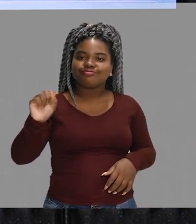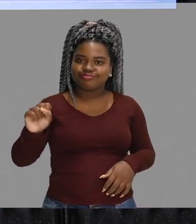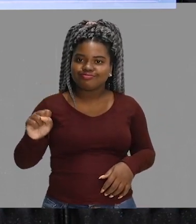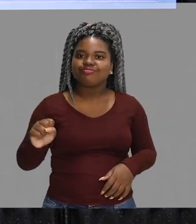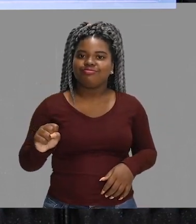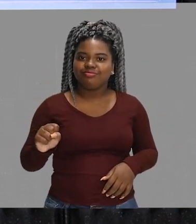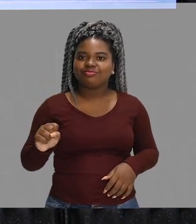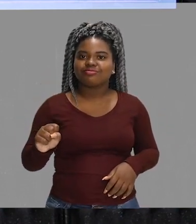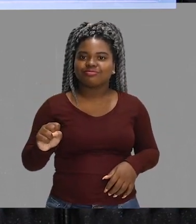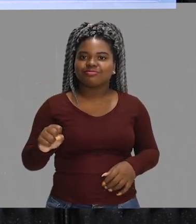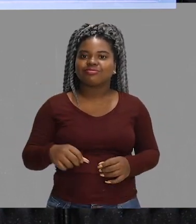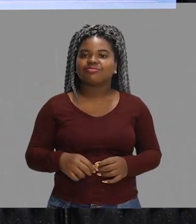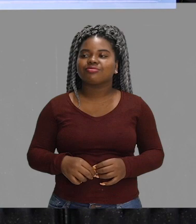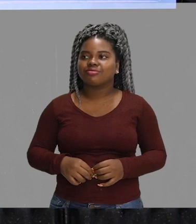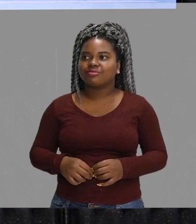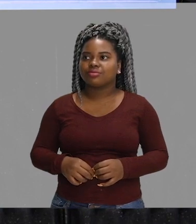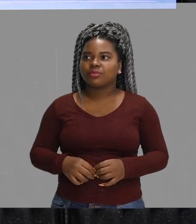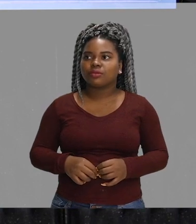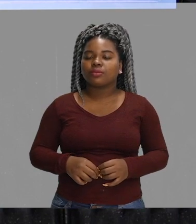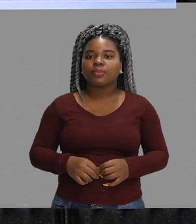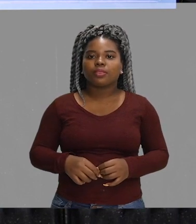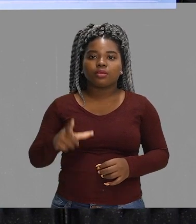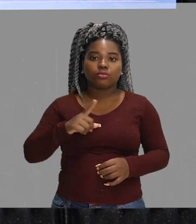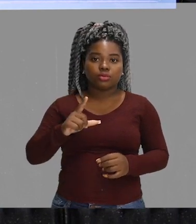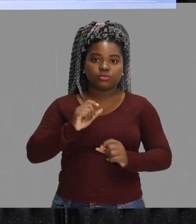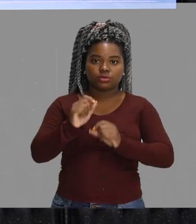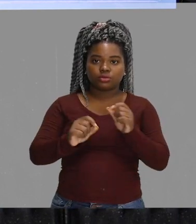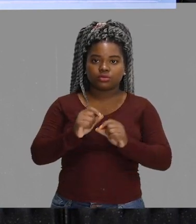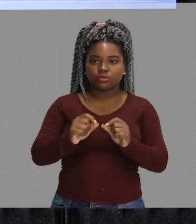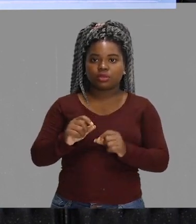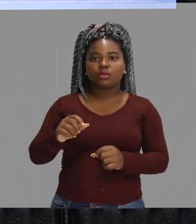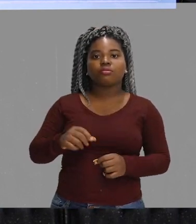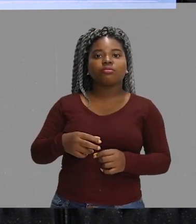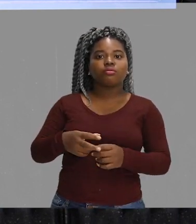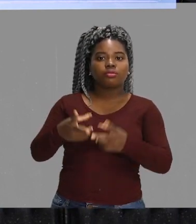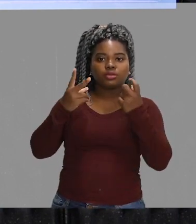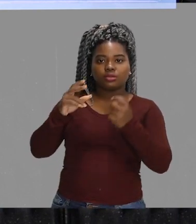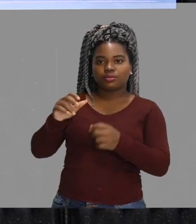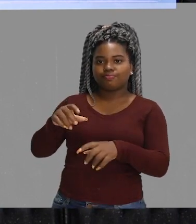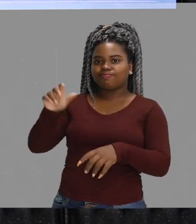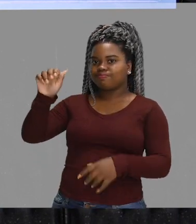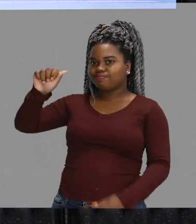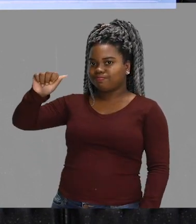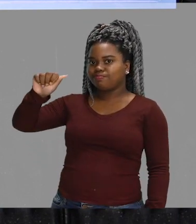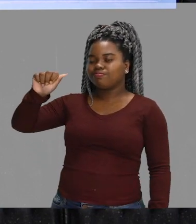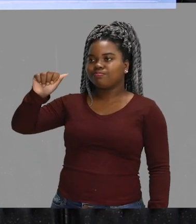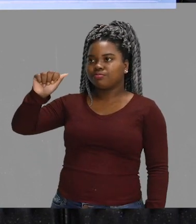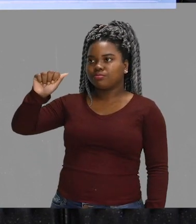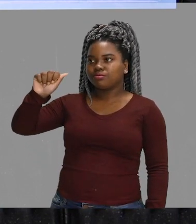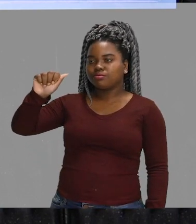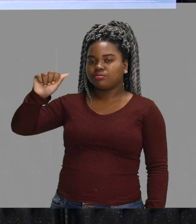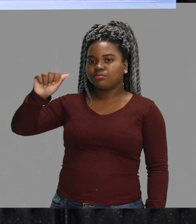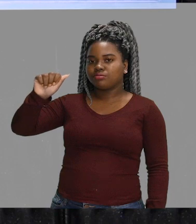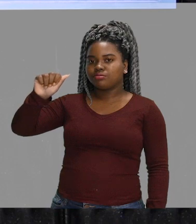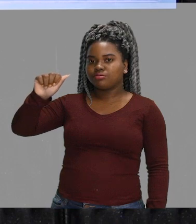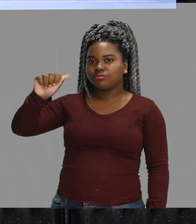conduzem calor com facilidade. Ao contrário dos metais, eu tenho